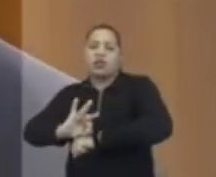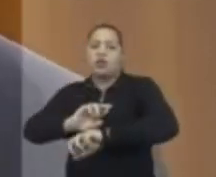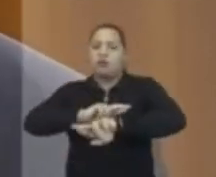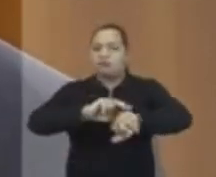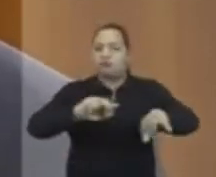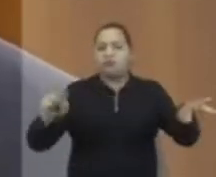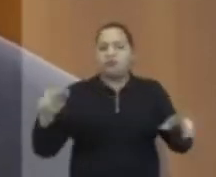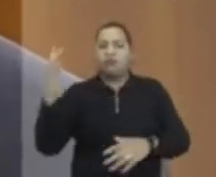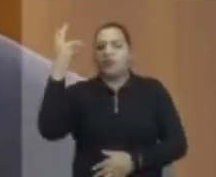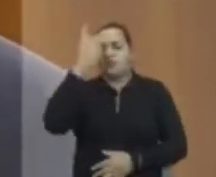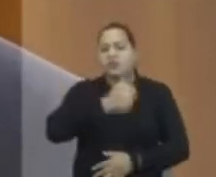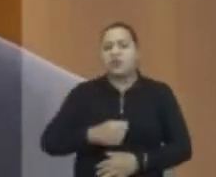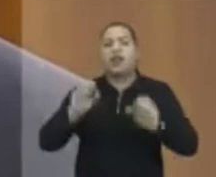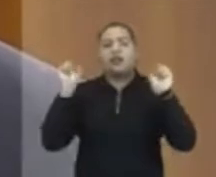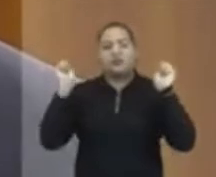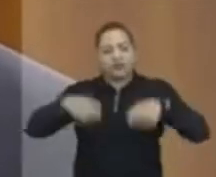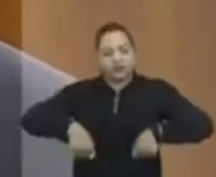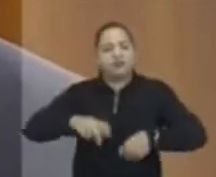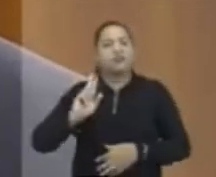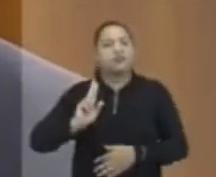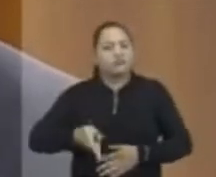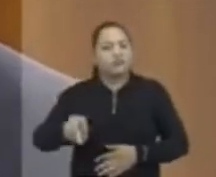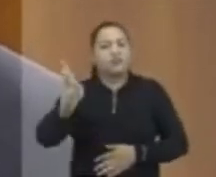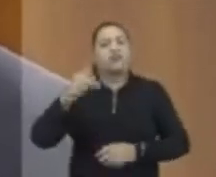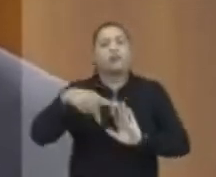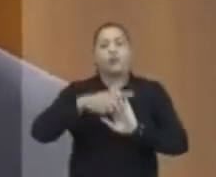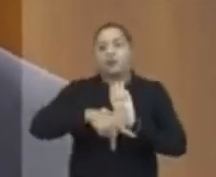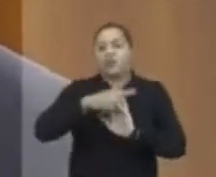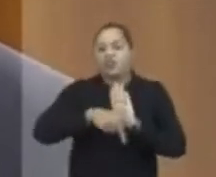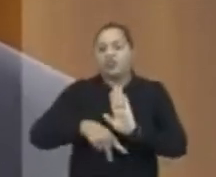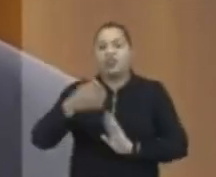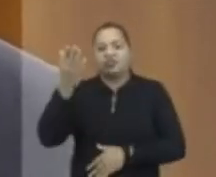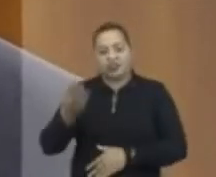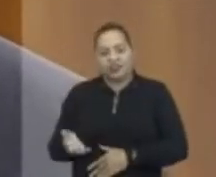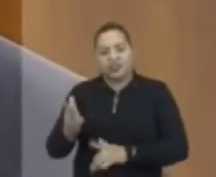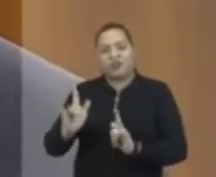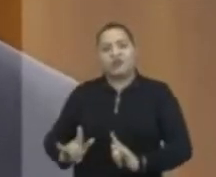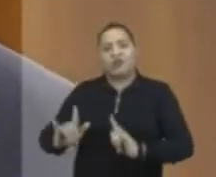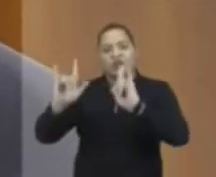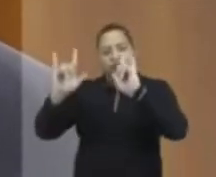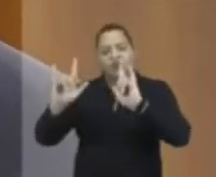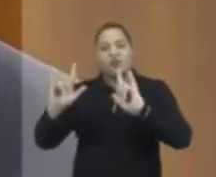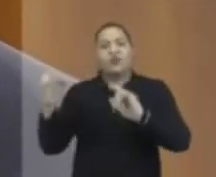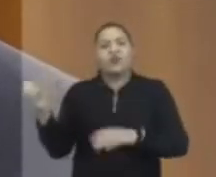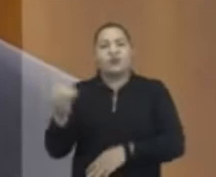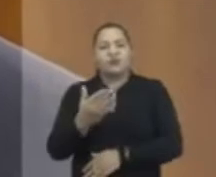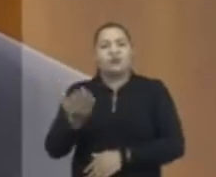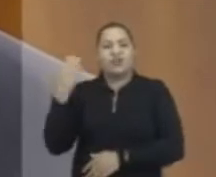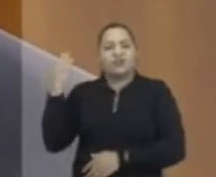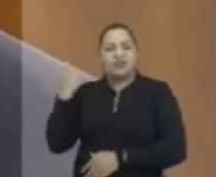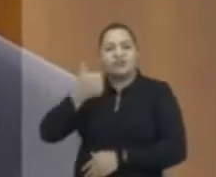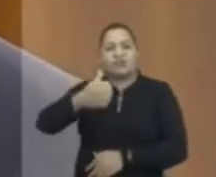termos uma continuidade do projeto do arquiteto Alcir Meira, do nosso prédio original, inaugurado em